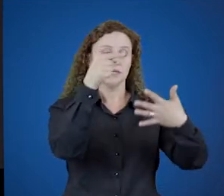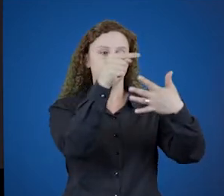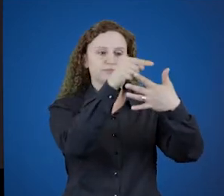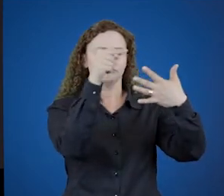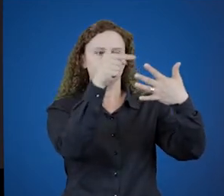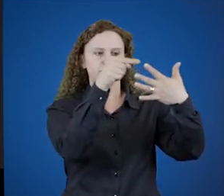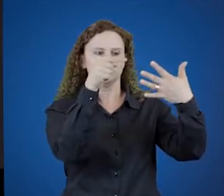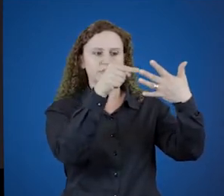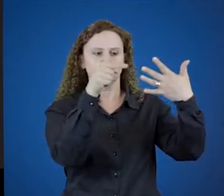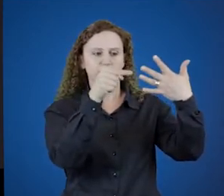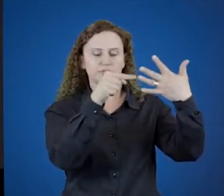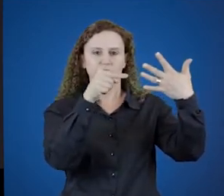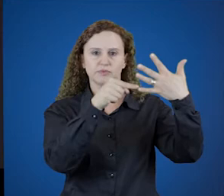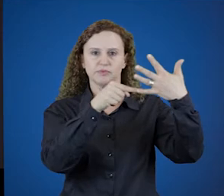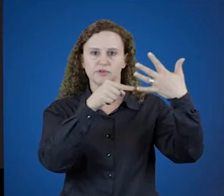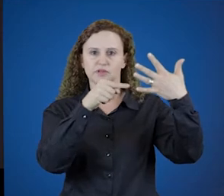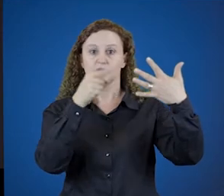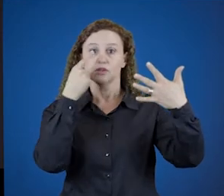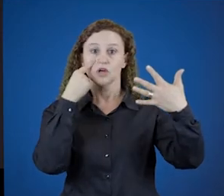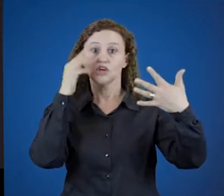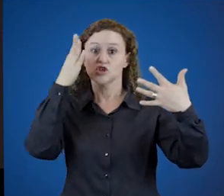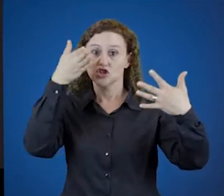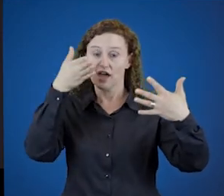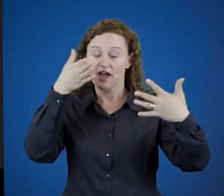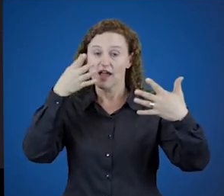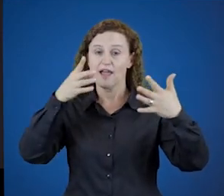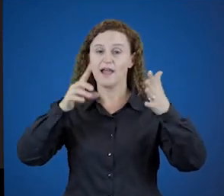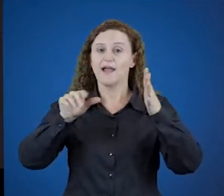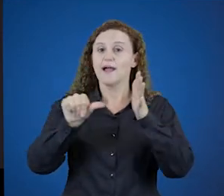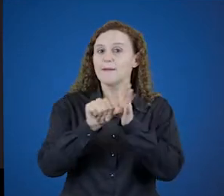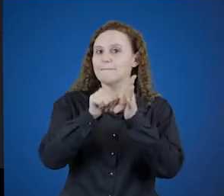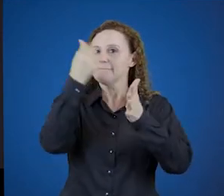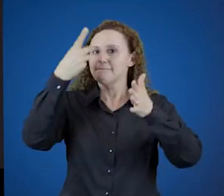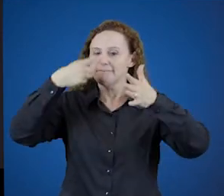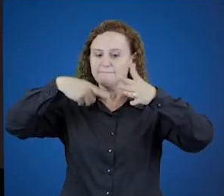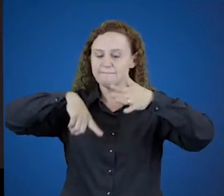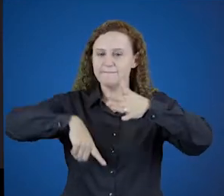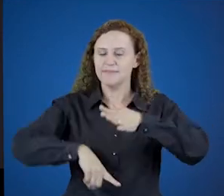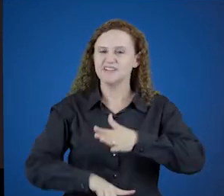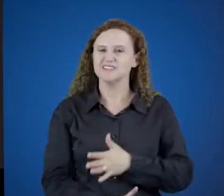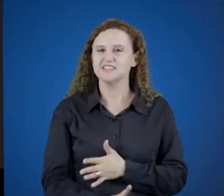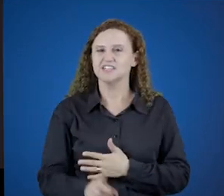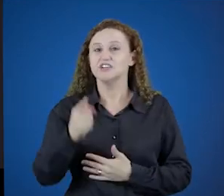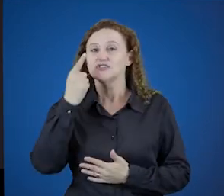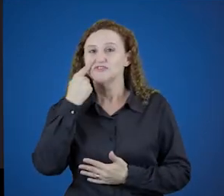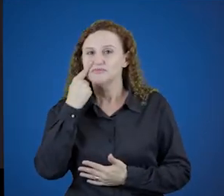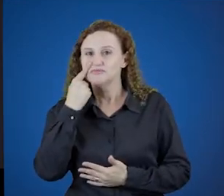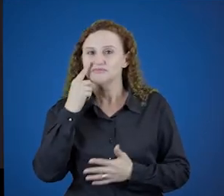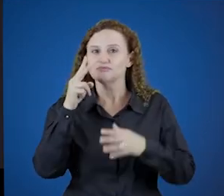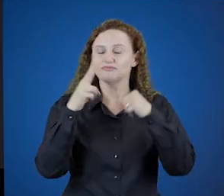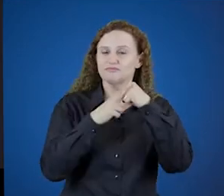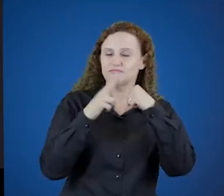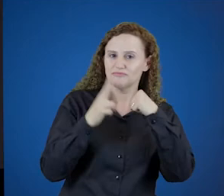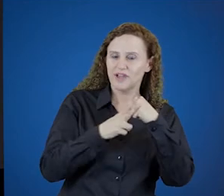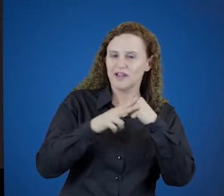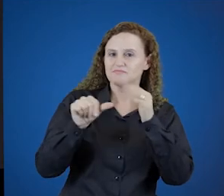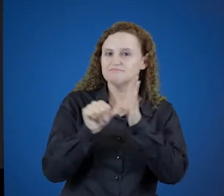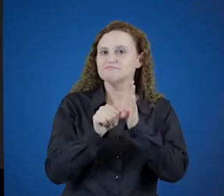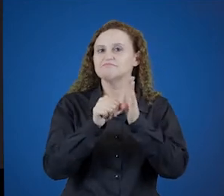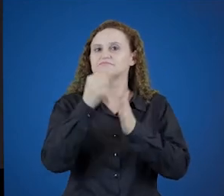cinco declinações nós vimos a primeira e nós vemos também os verbos primeira conjugação